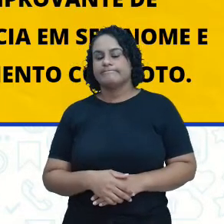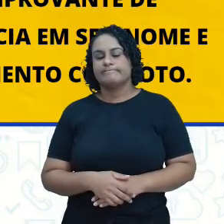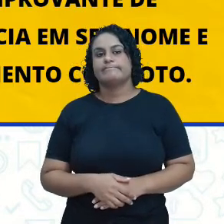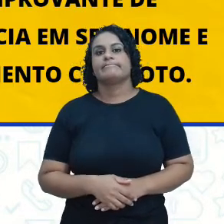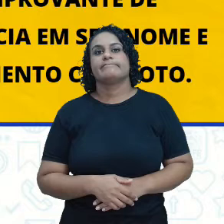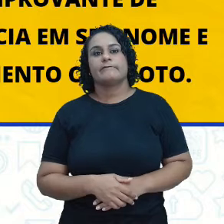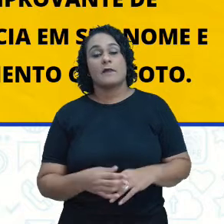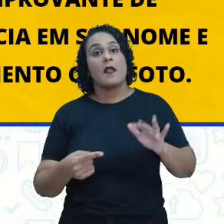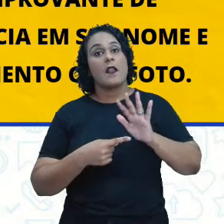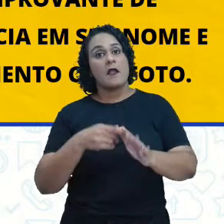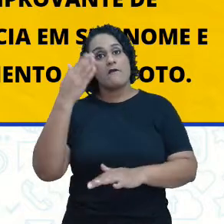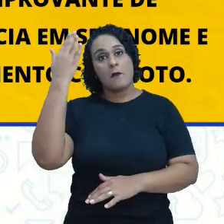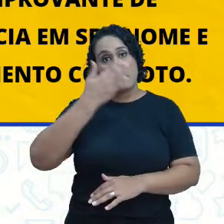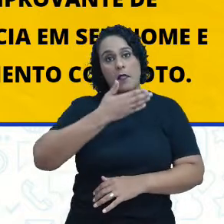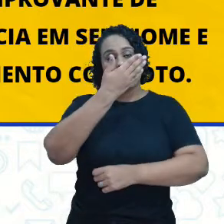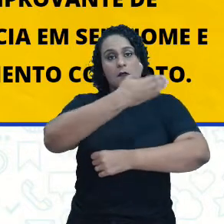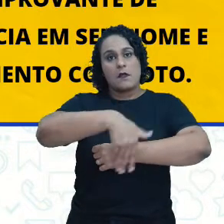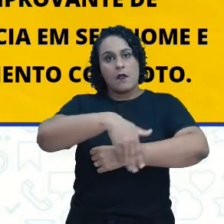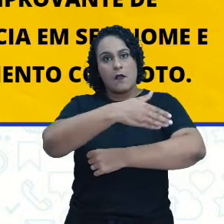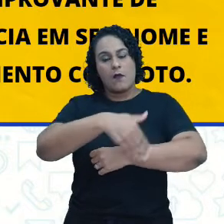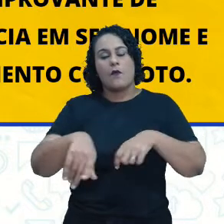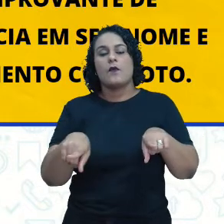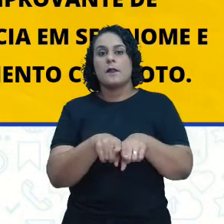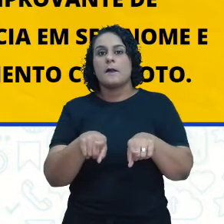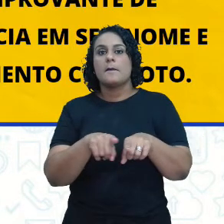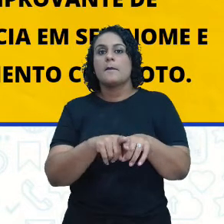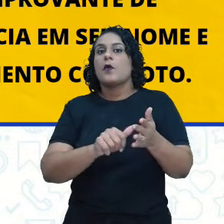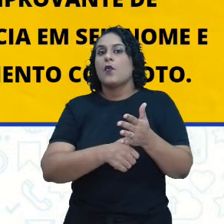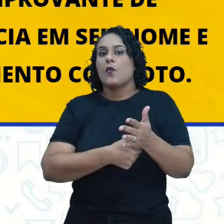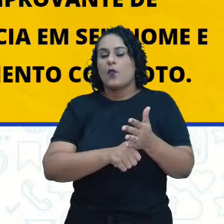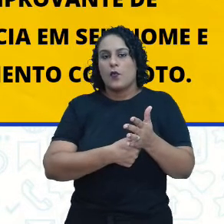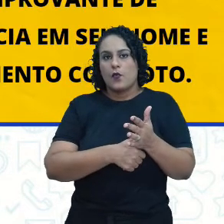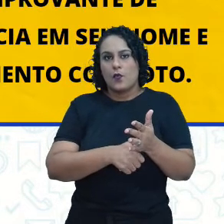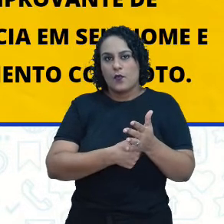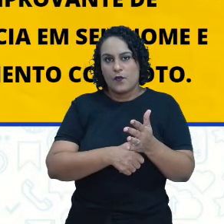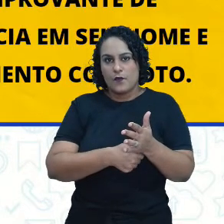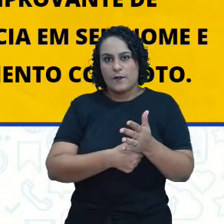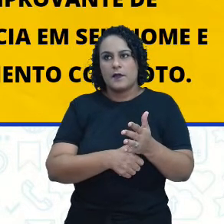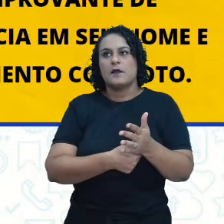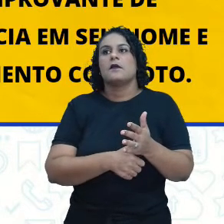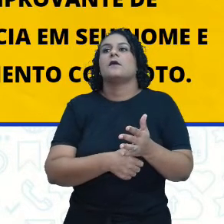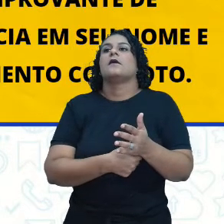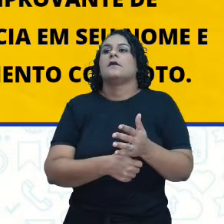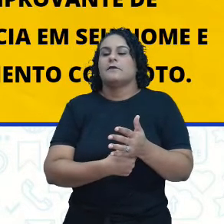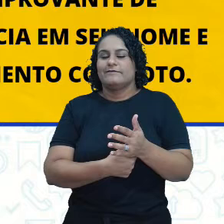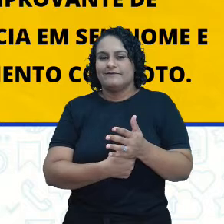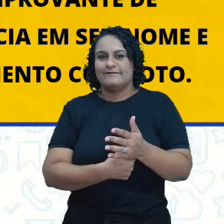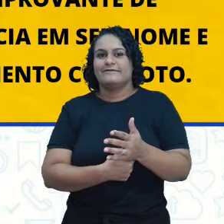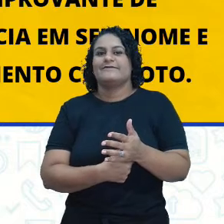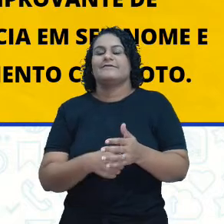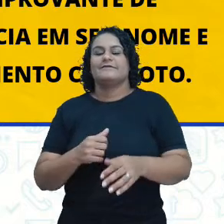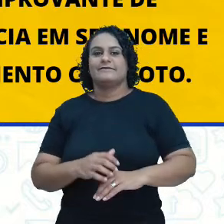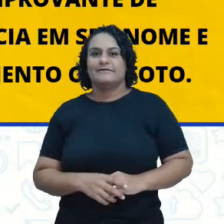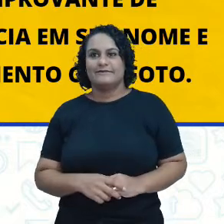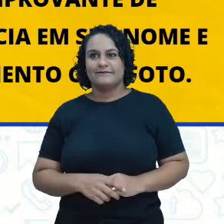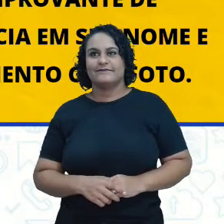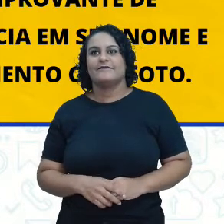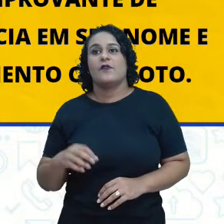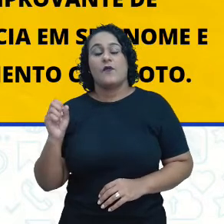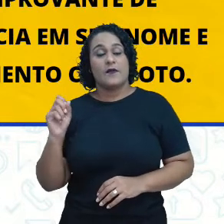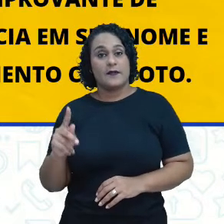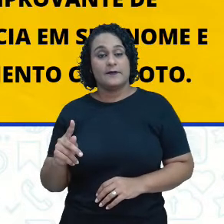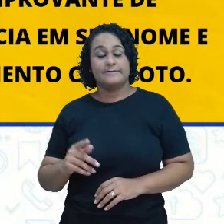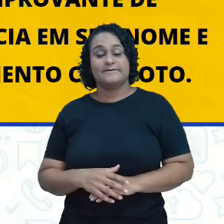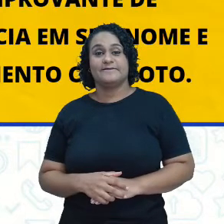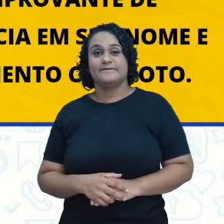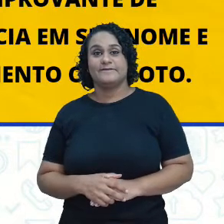Com o seu nome e o documento com foto, para vocês se identificarem lá na unidade de saúde da família. Tá certo,